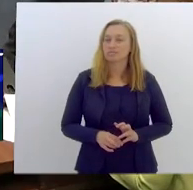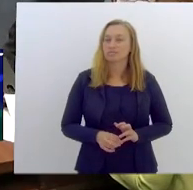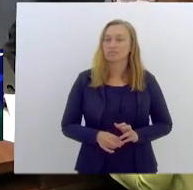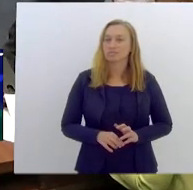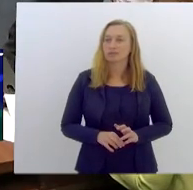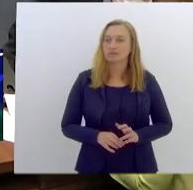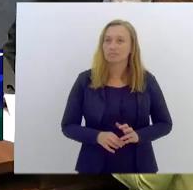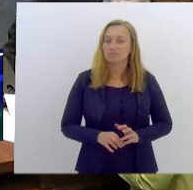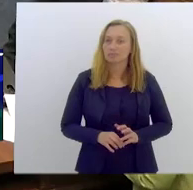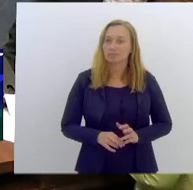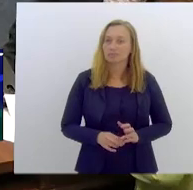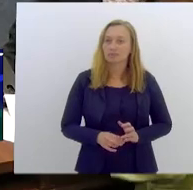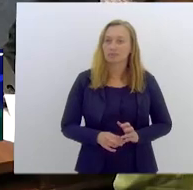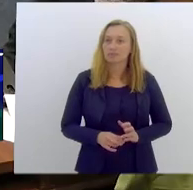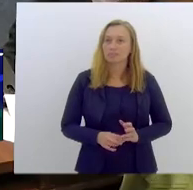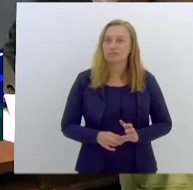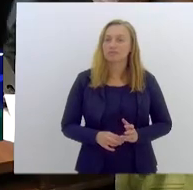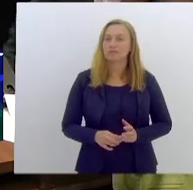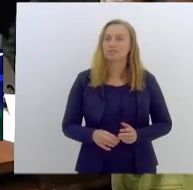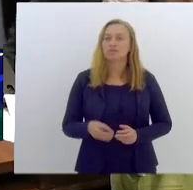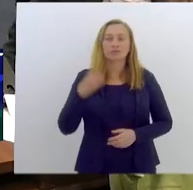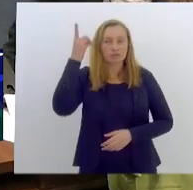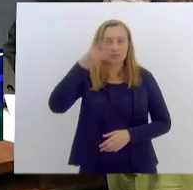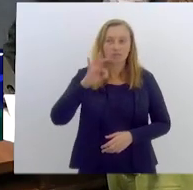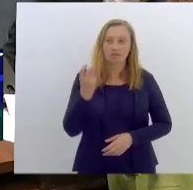Deputada Marta Rocha.